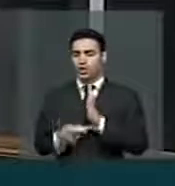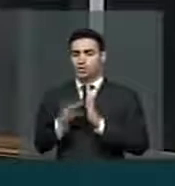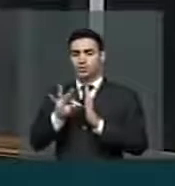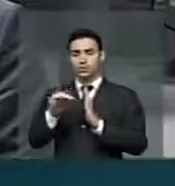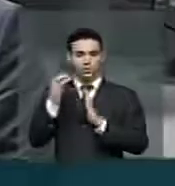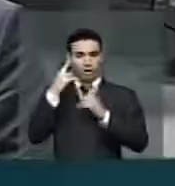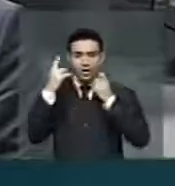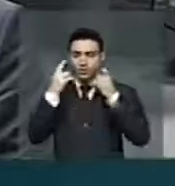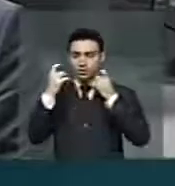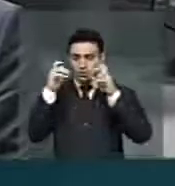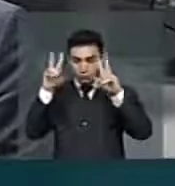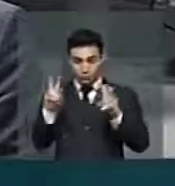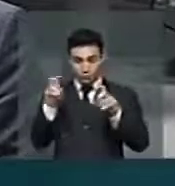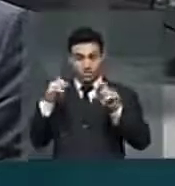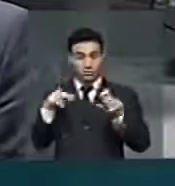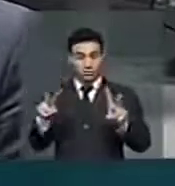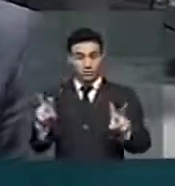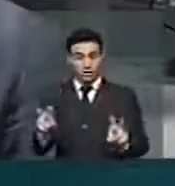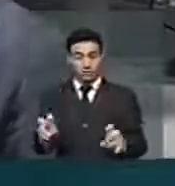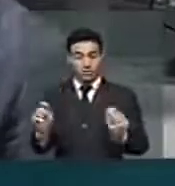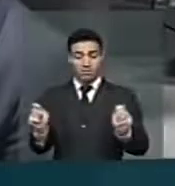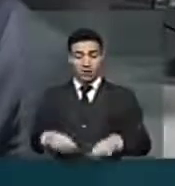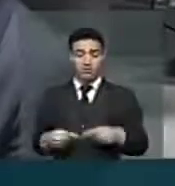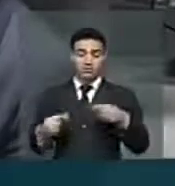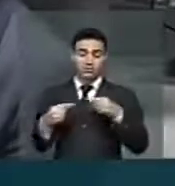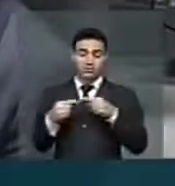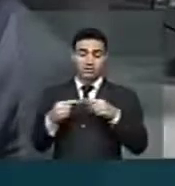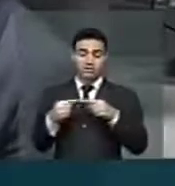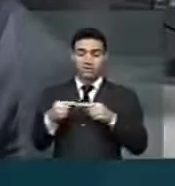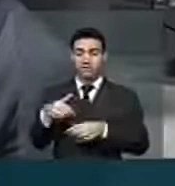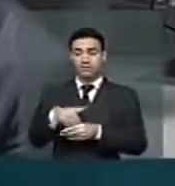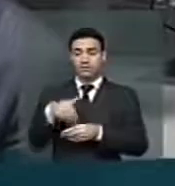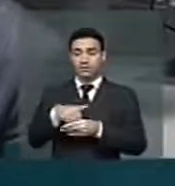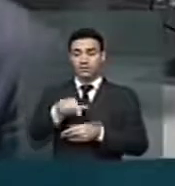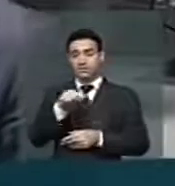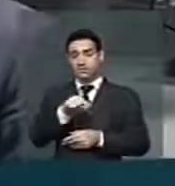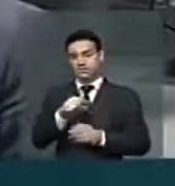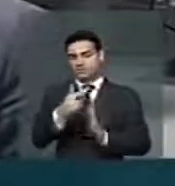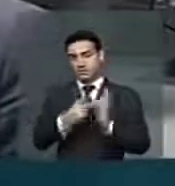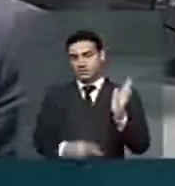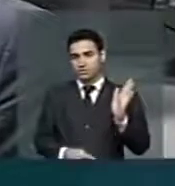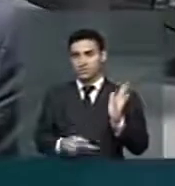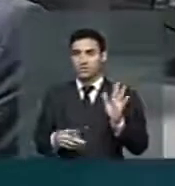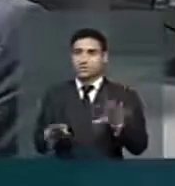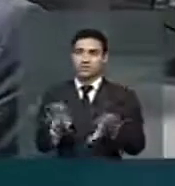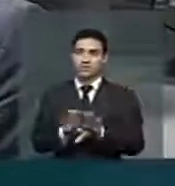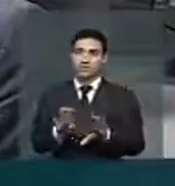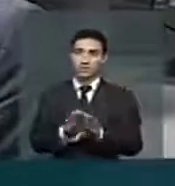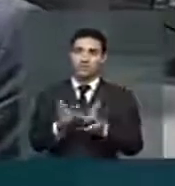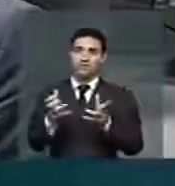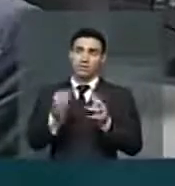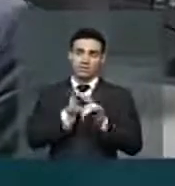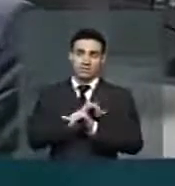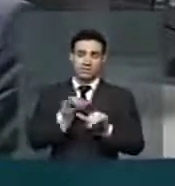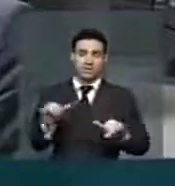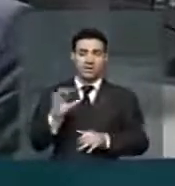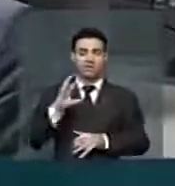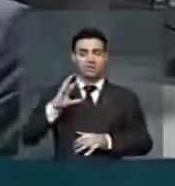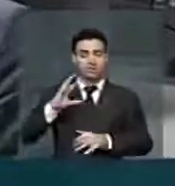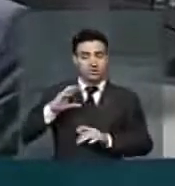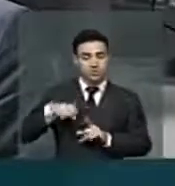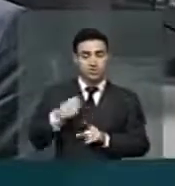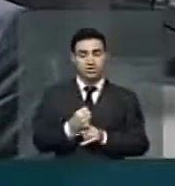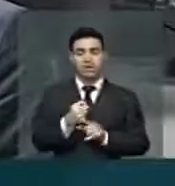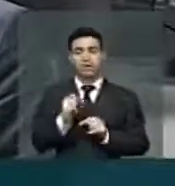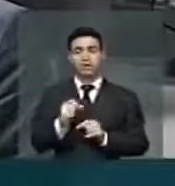assuntos, a todos os temas que possam abordar votações nessa matéria. E aí quero dizer para a sociedade, que a sociedade está